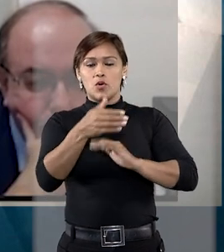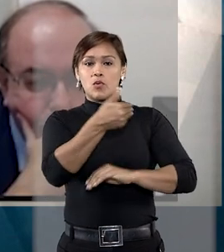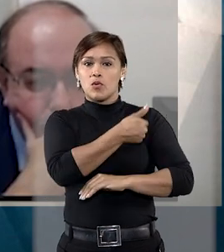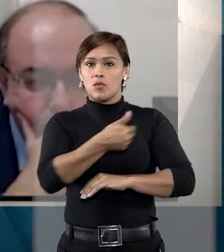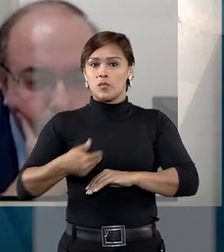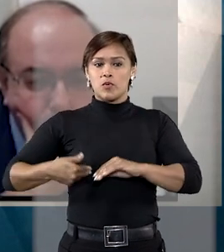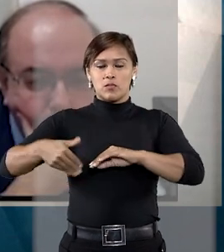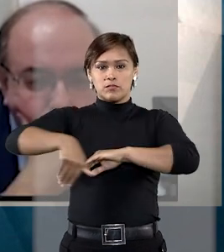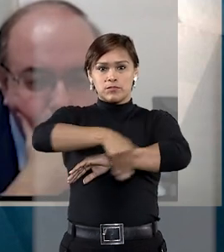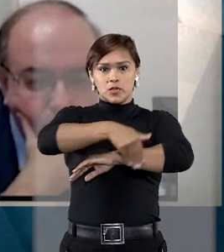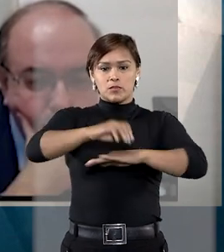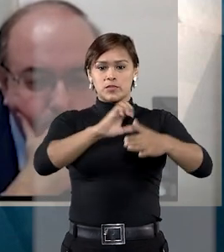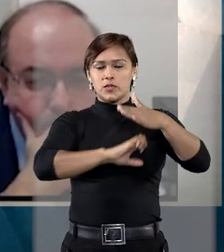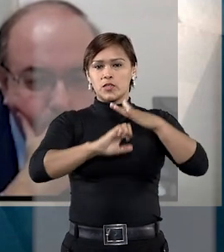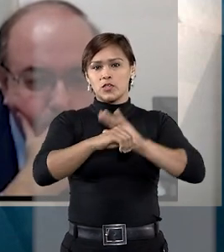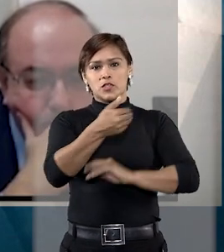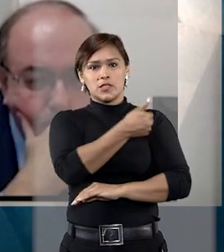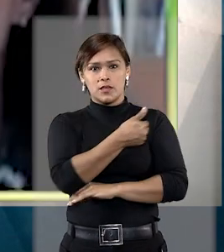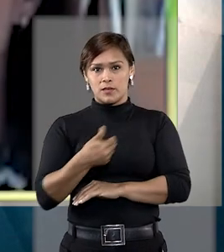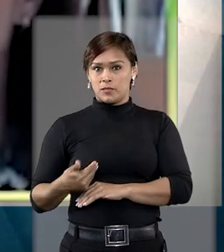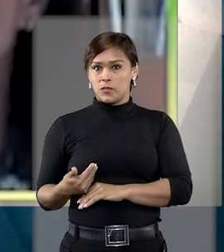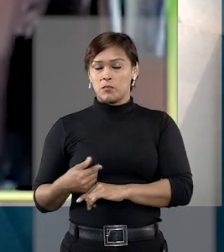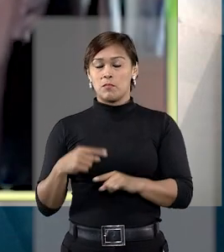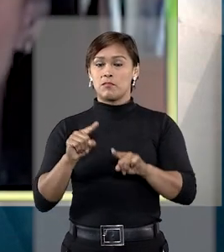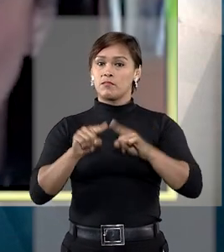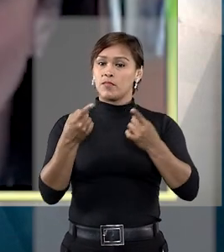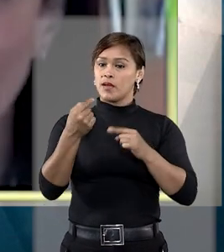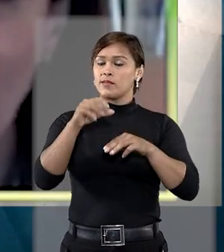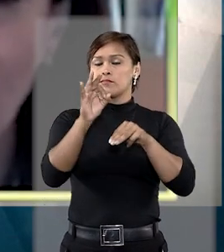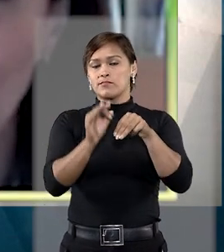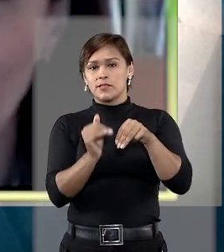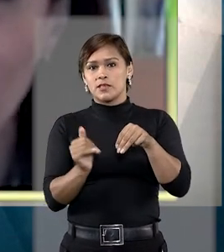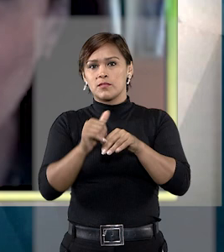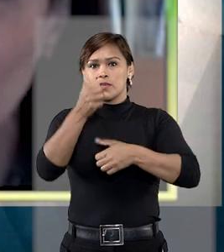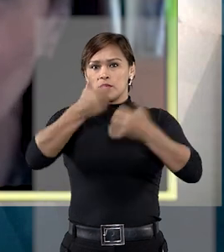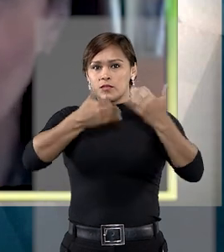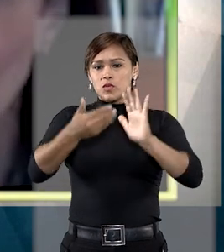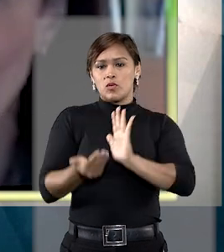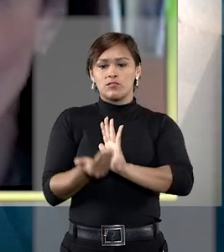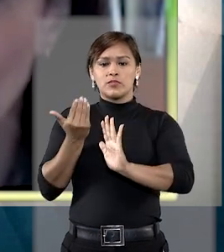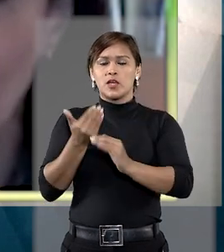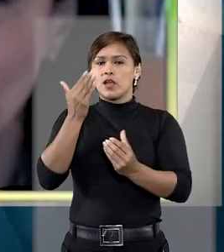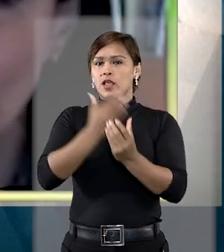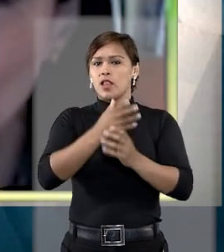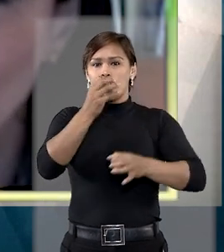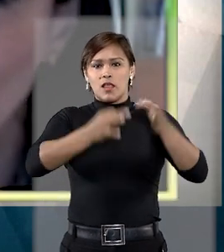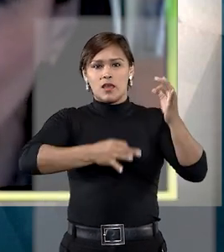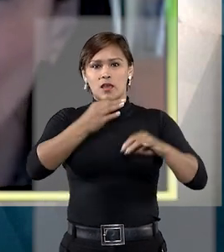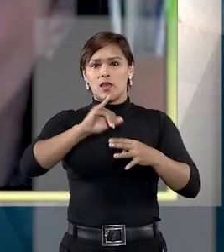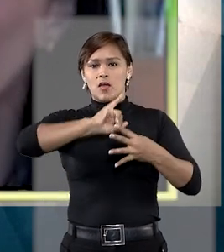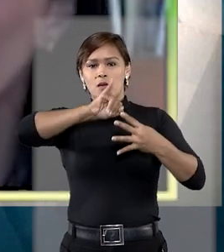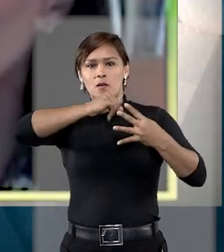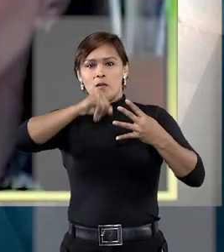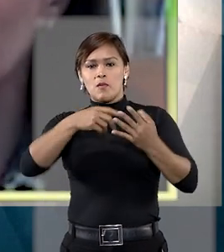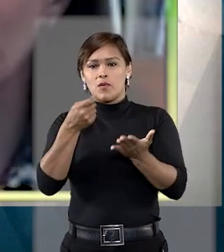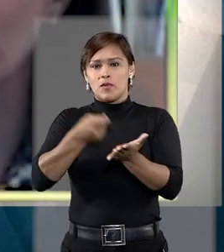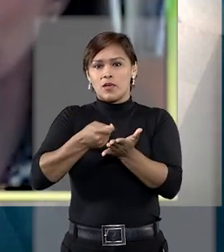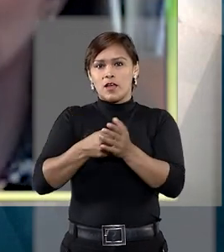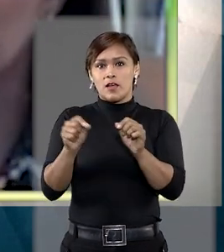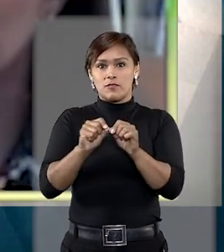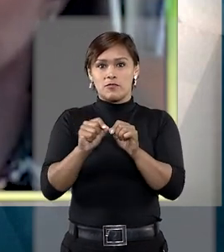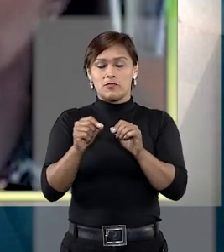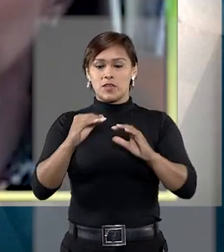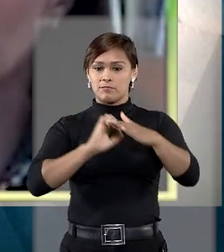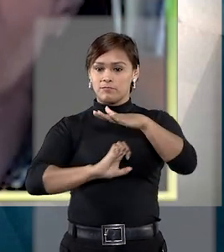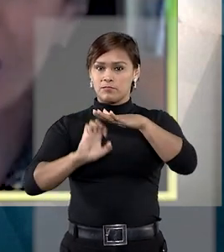públicos por concessionárias de serviço público. Porém, segundo a ministra, o precedente não tratou da hipótese em que a cobrança é feita